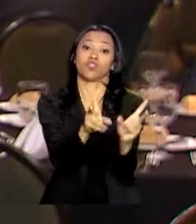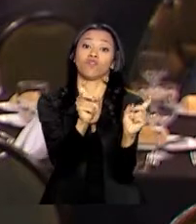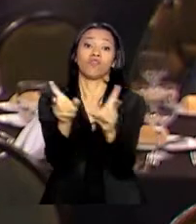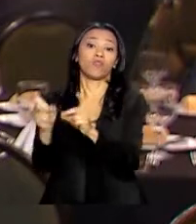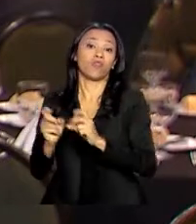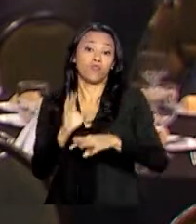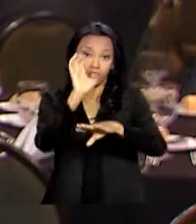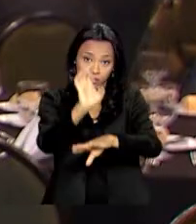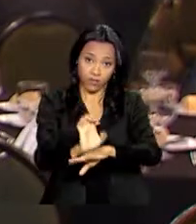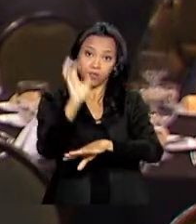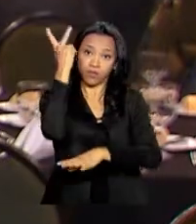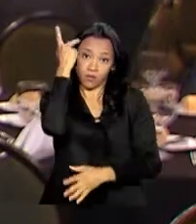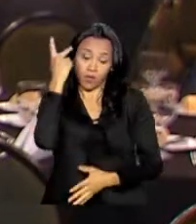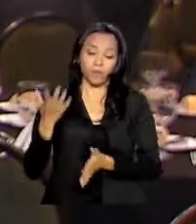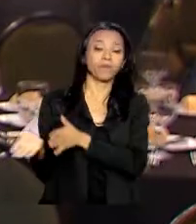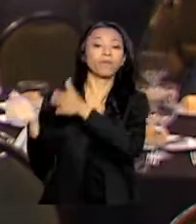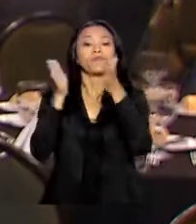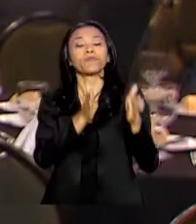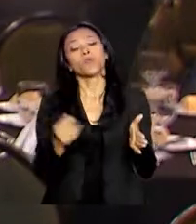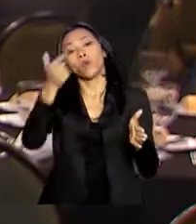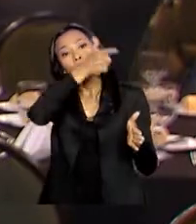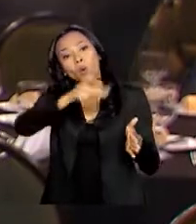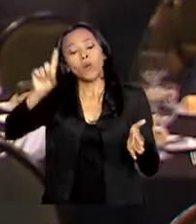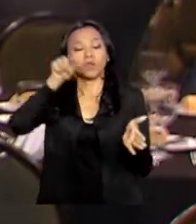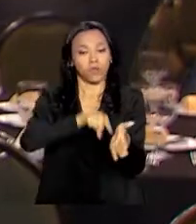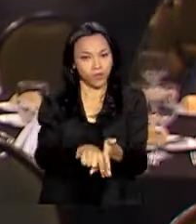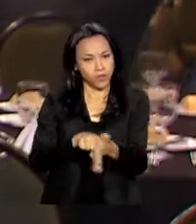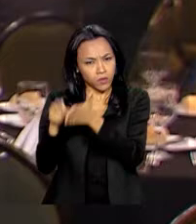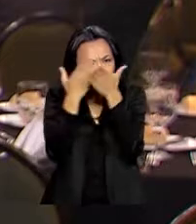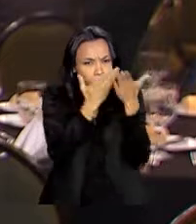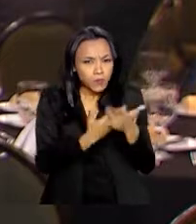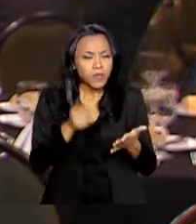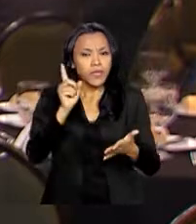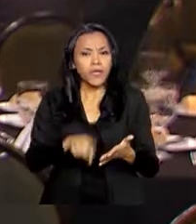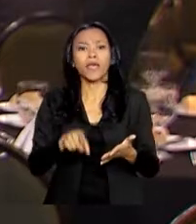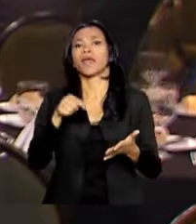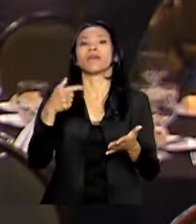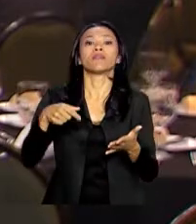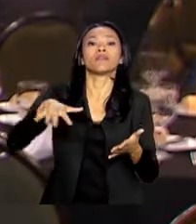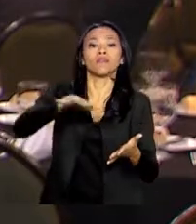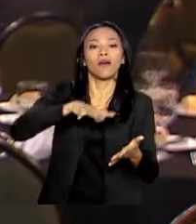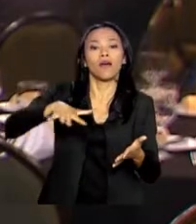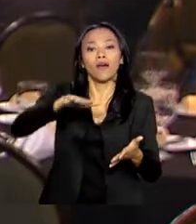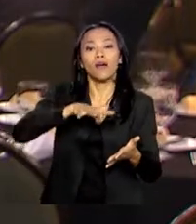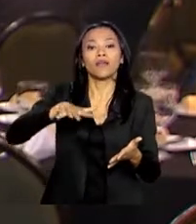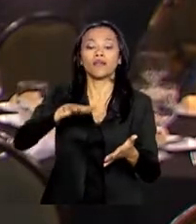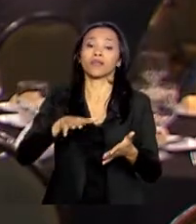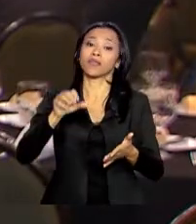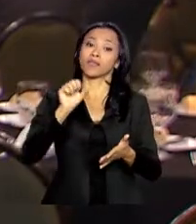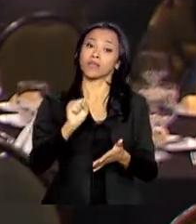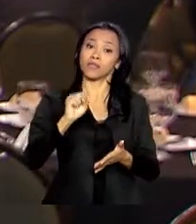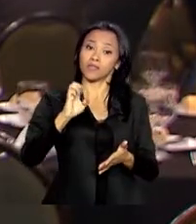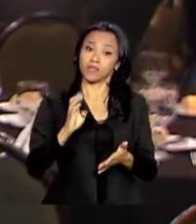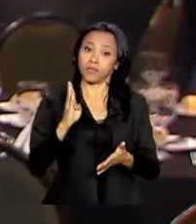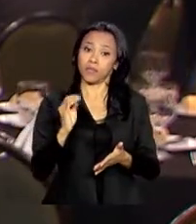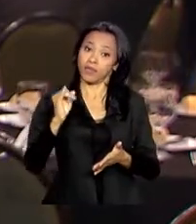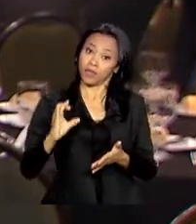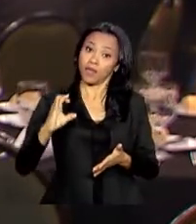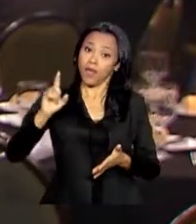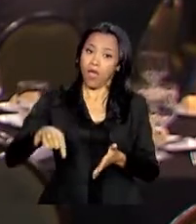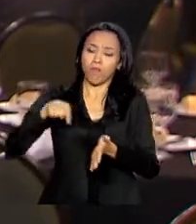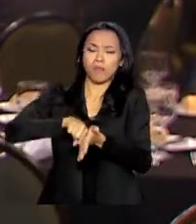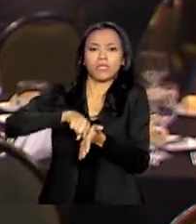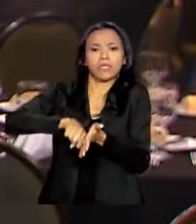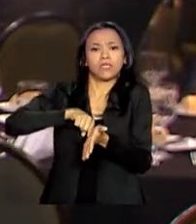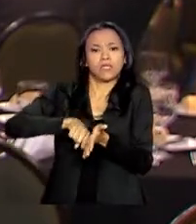de são paulo um outro estudo renata esse da sebi que a câmara brasileira da indústria da construção mostra esse estudo